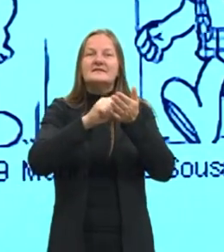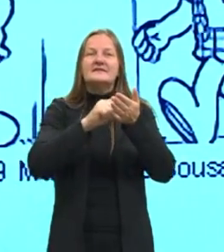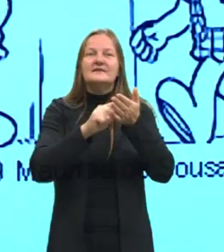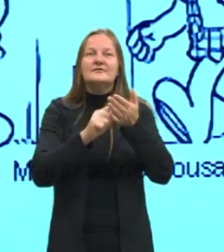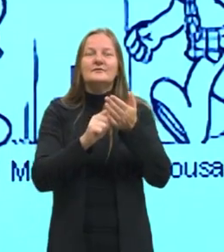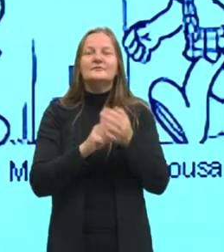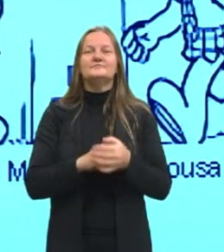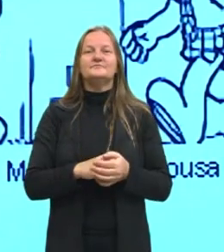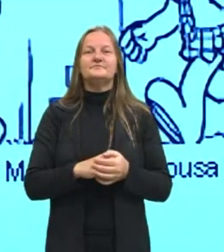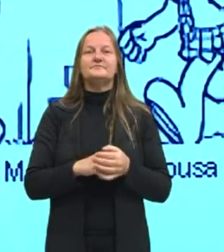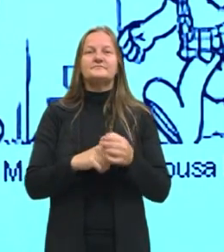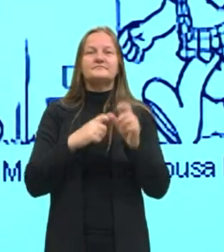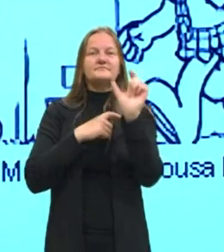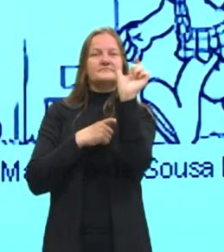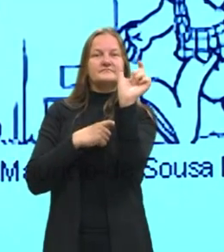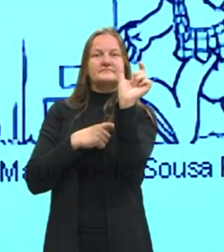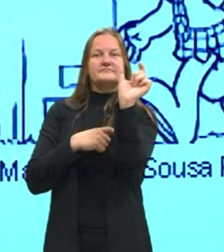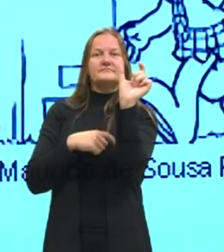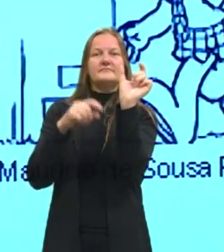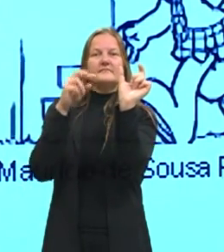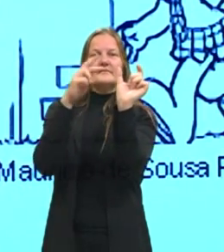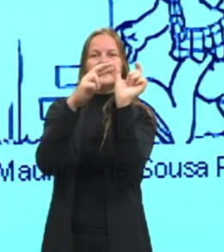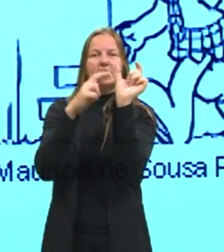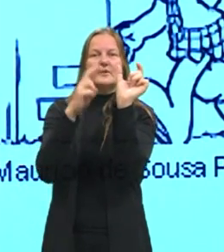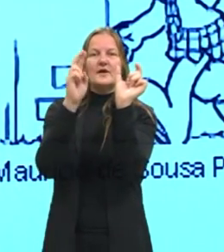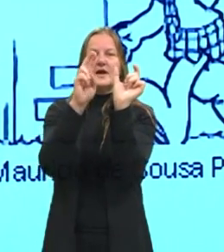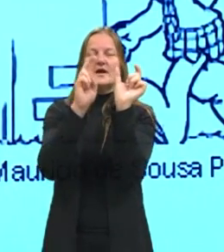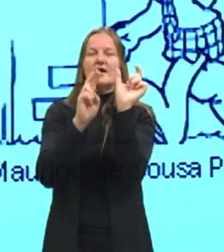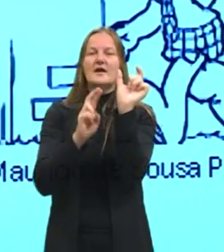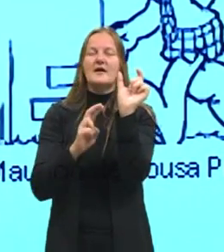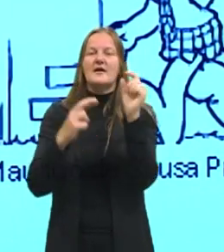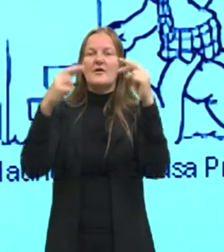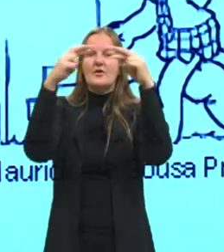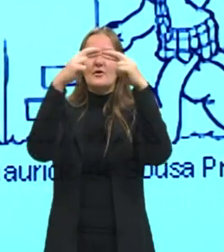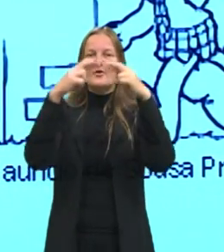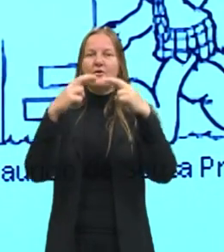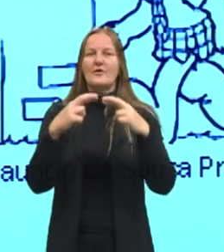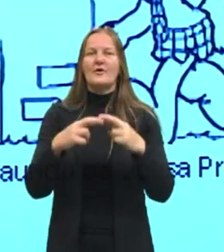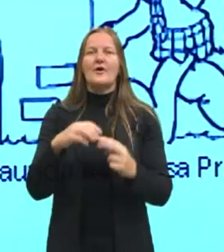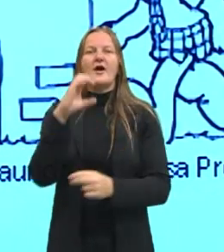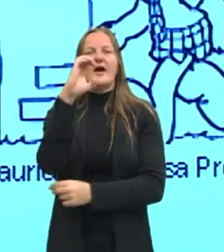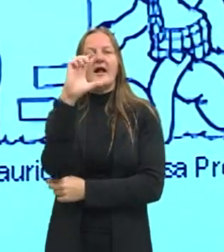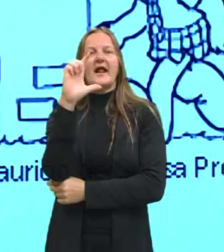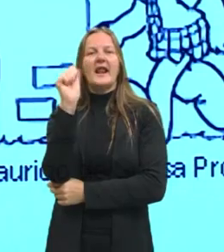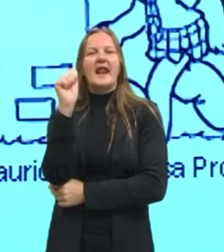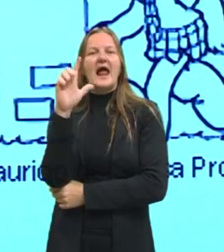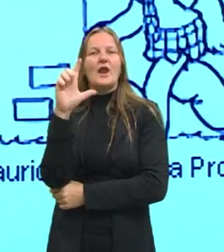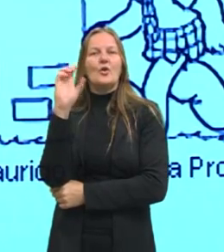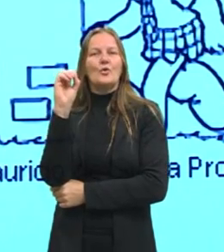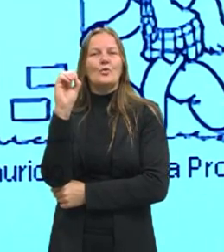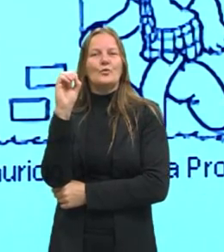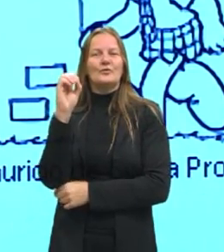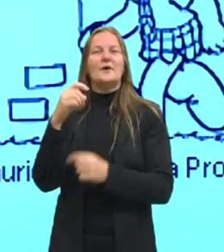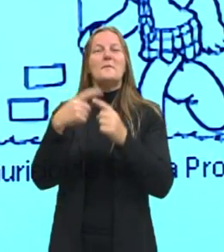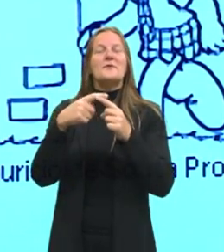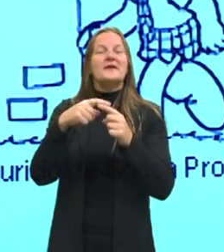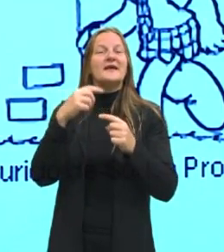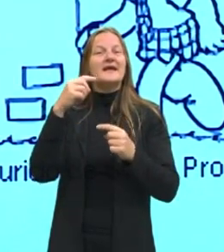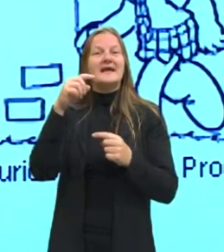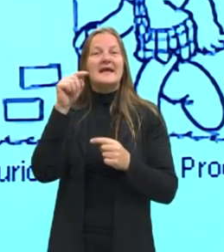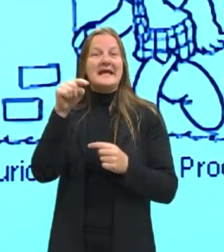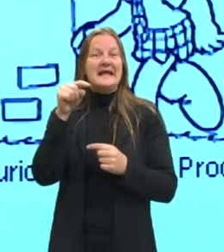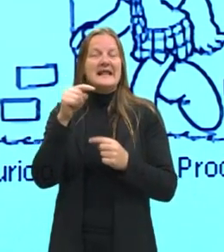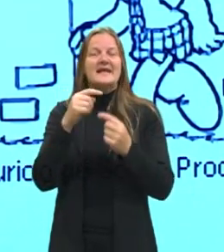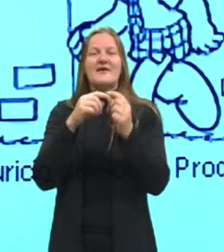num muro, numa parede, e ele diz Lalo. Então, a gente percebe aqui que ele não